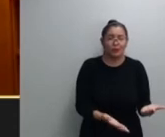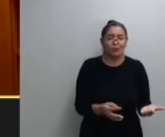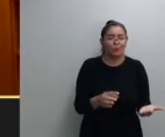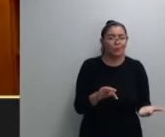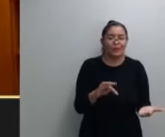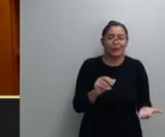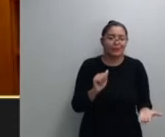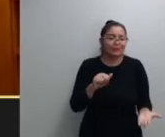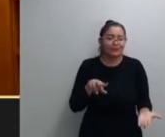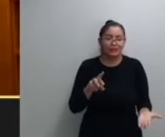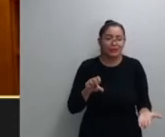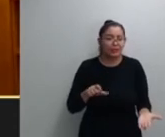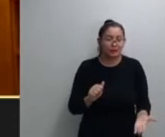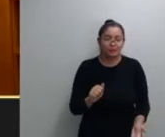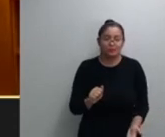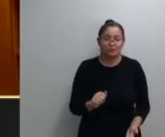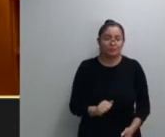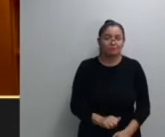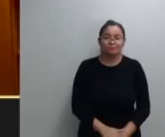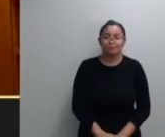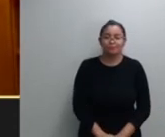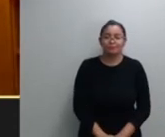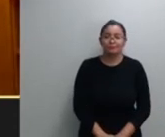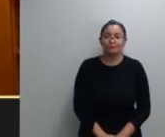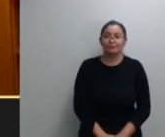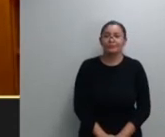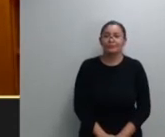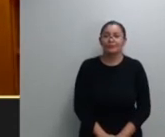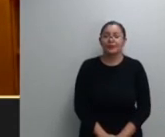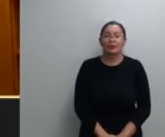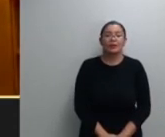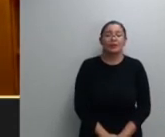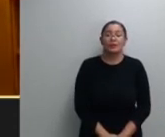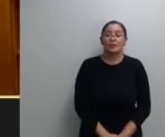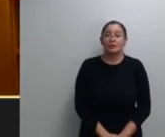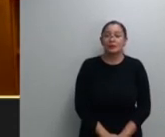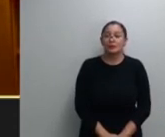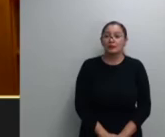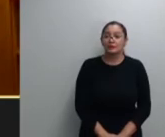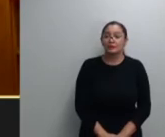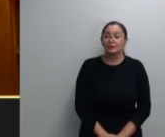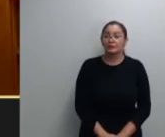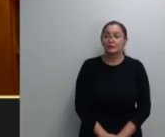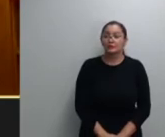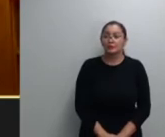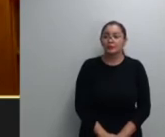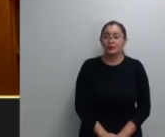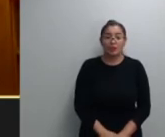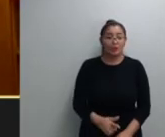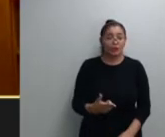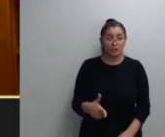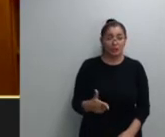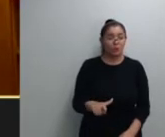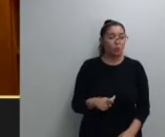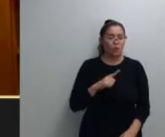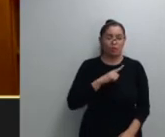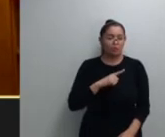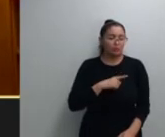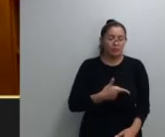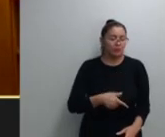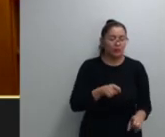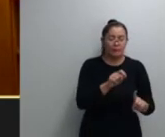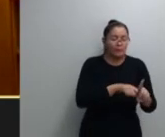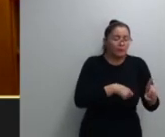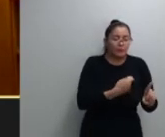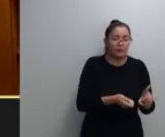seja pela taxa linear, quer seja 48, 24 ou 12 meses. Não há restrição como se tem, efetivamente, na legislação do